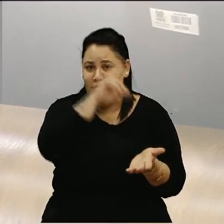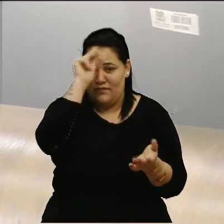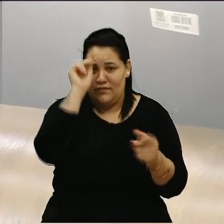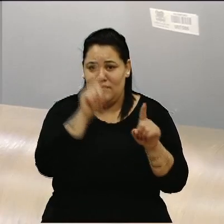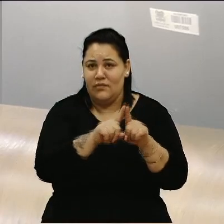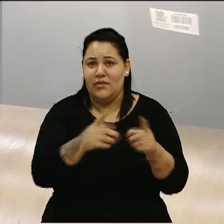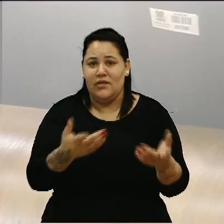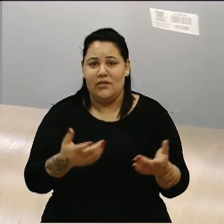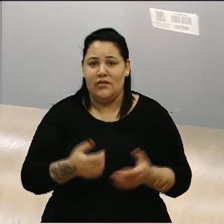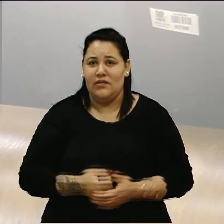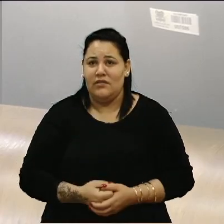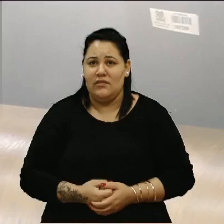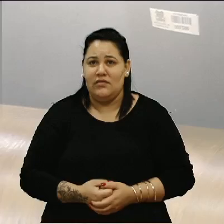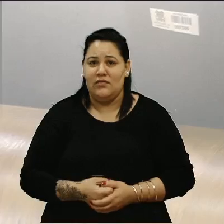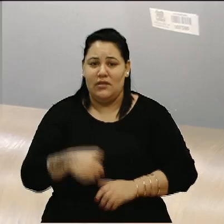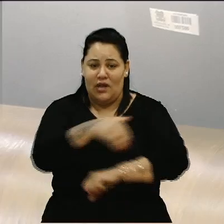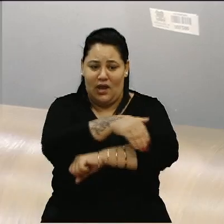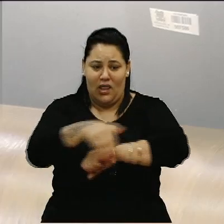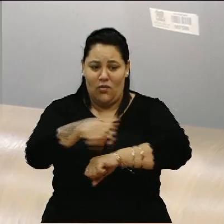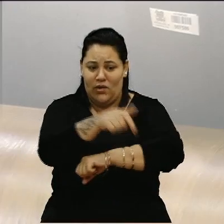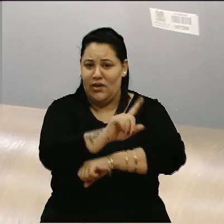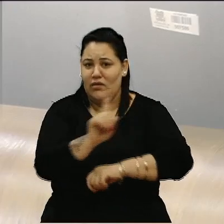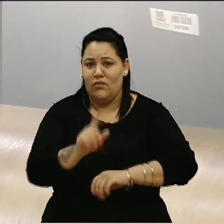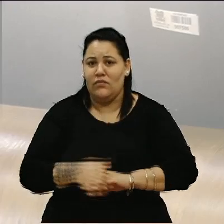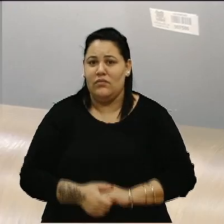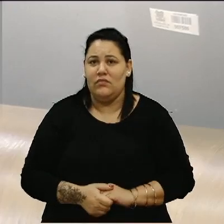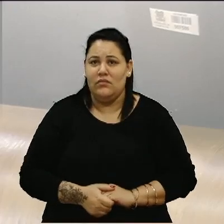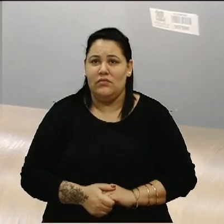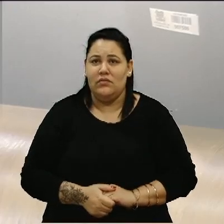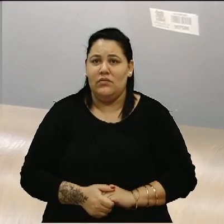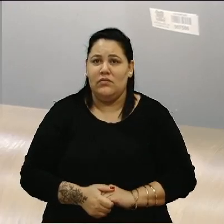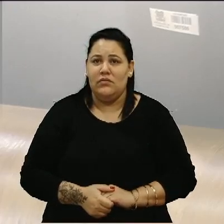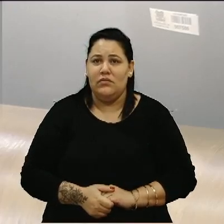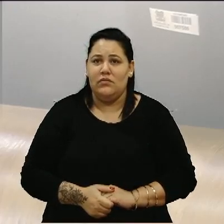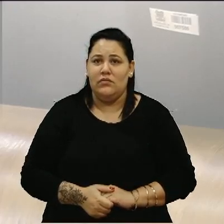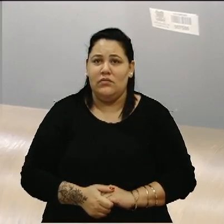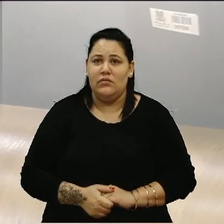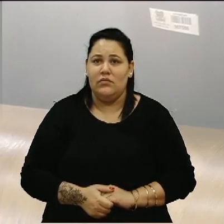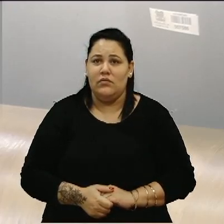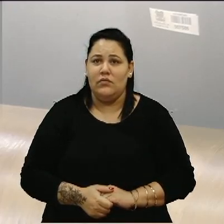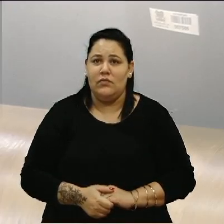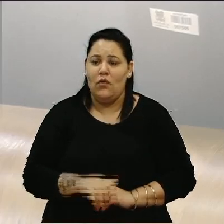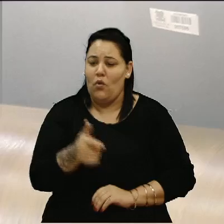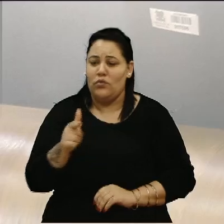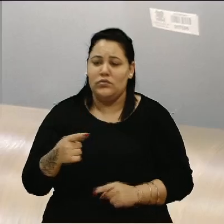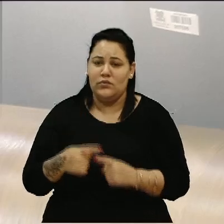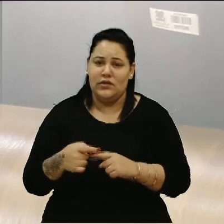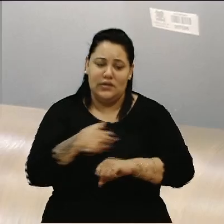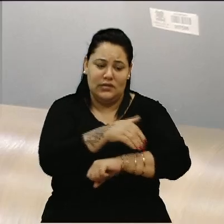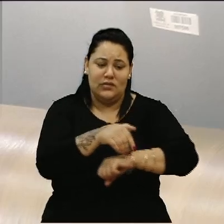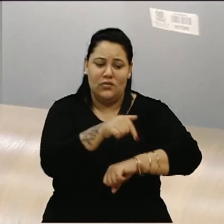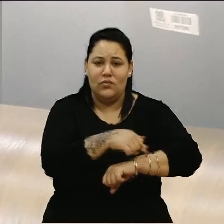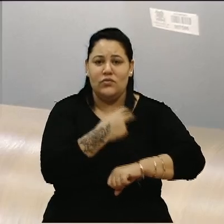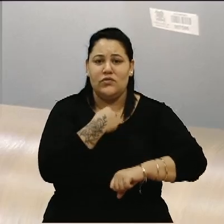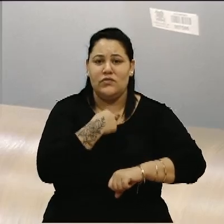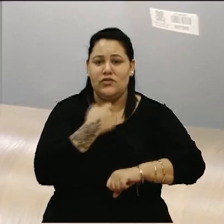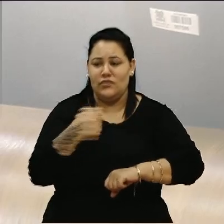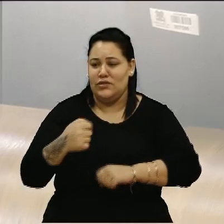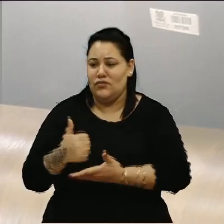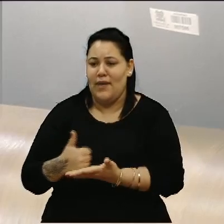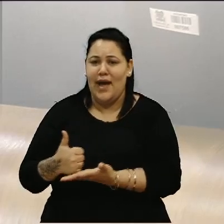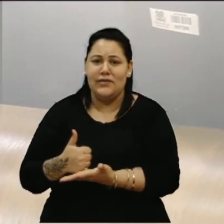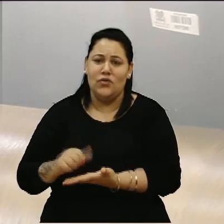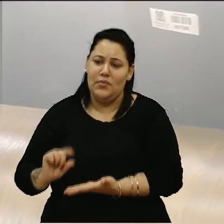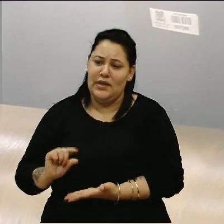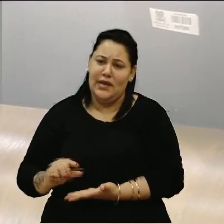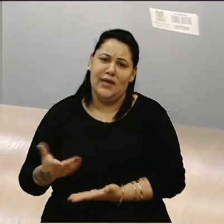Não, naquela rua não. Outras, porque naquela não, impossível. Então, o miúdo, nós precisamos do miúdo. O miúdo,